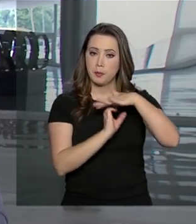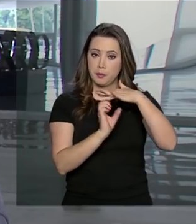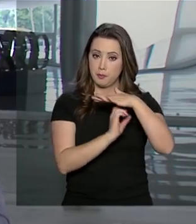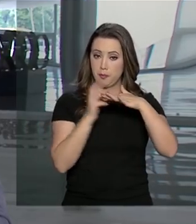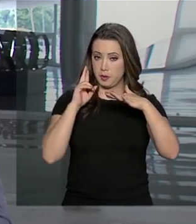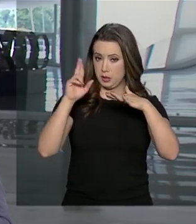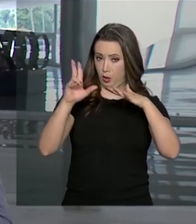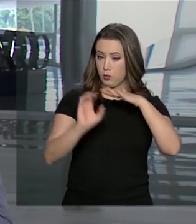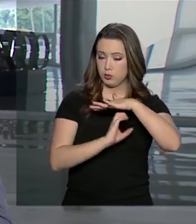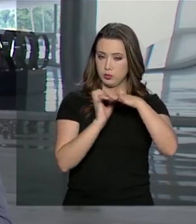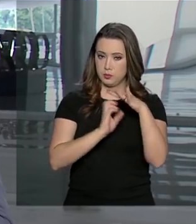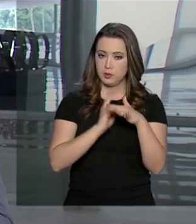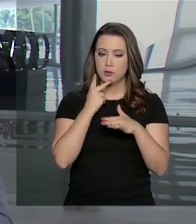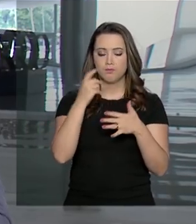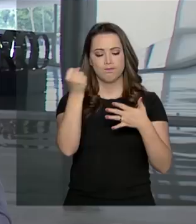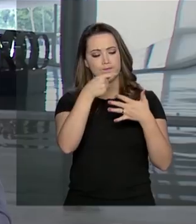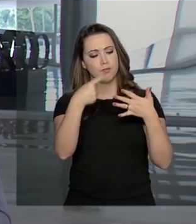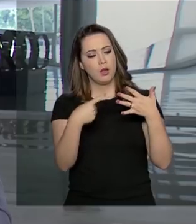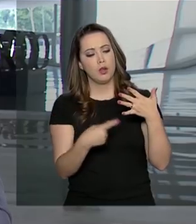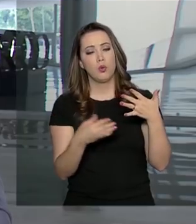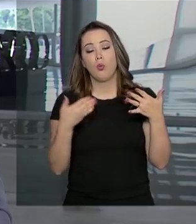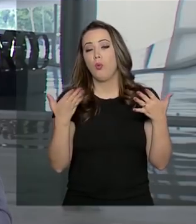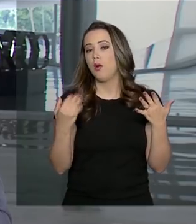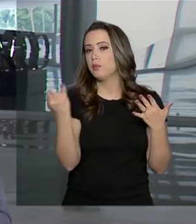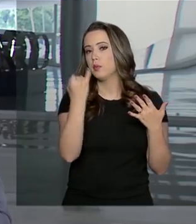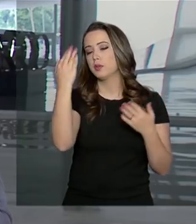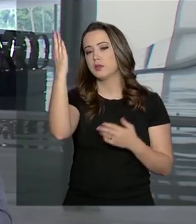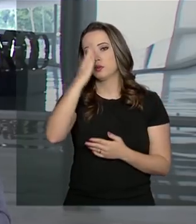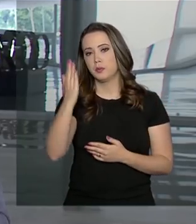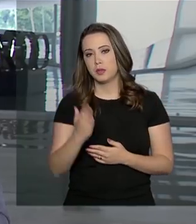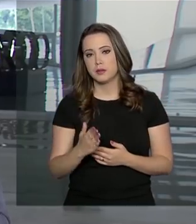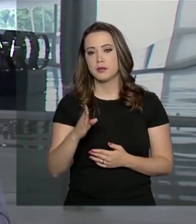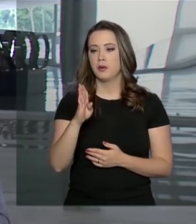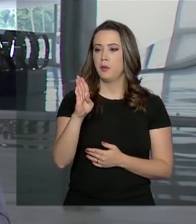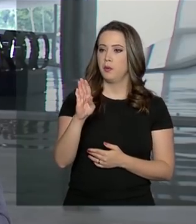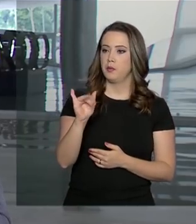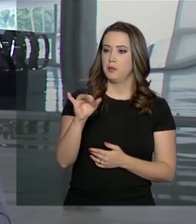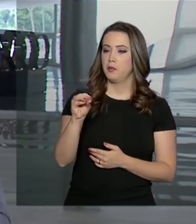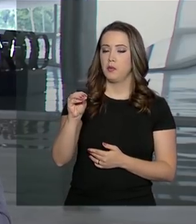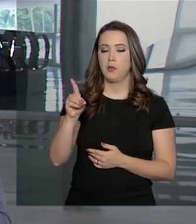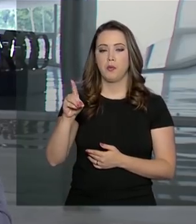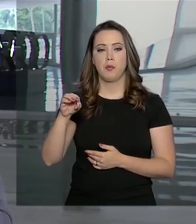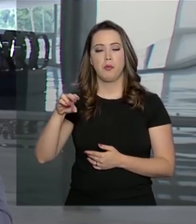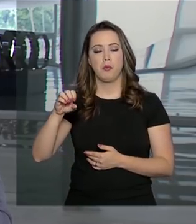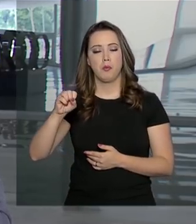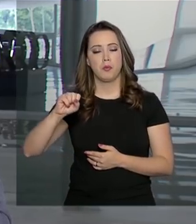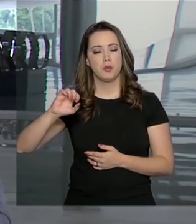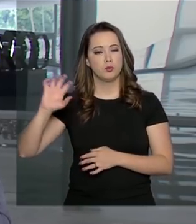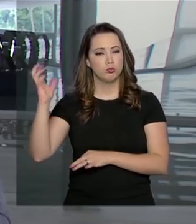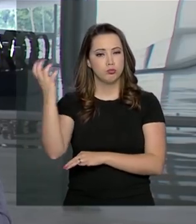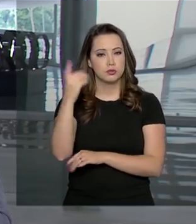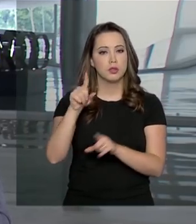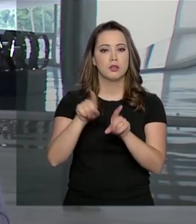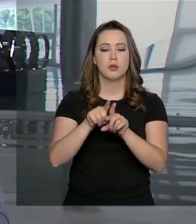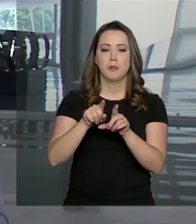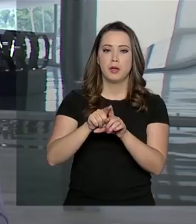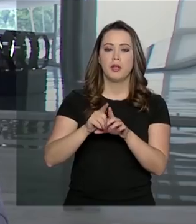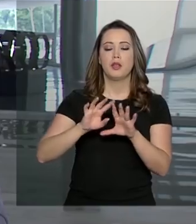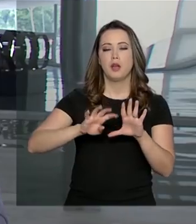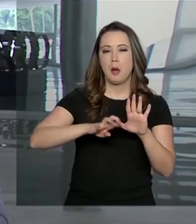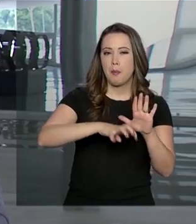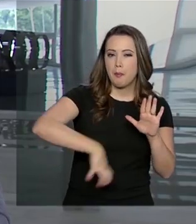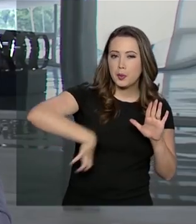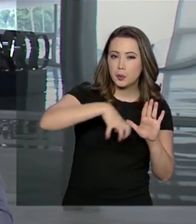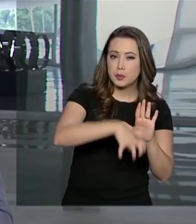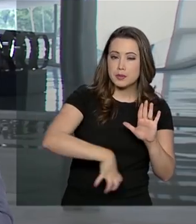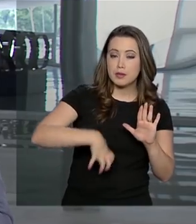as potencialidades brasileiras, como a biodiversidade, a exploração de minérios e a produção de grafeno, e disse que